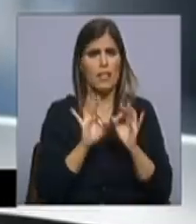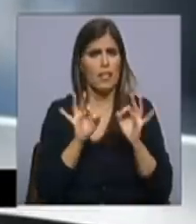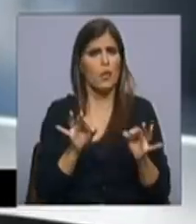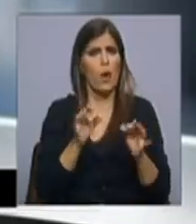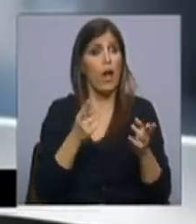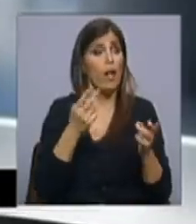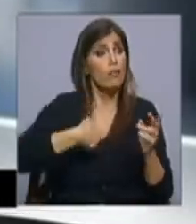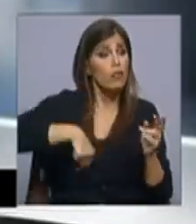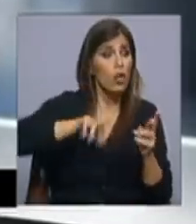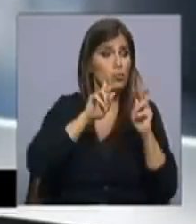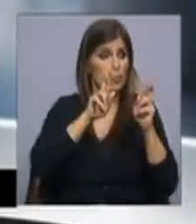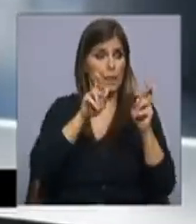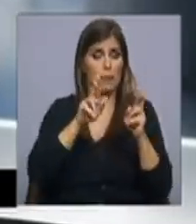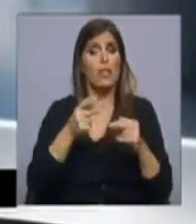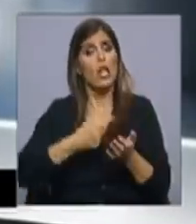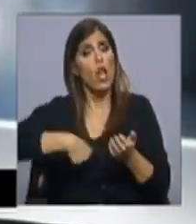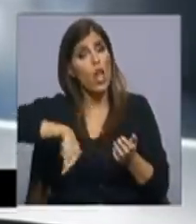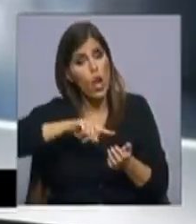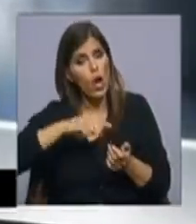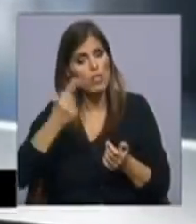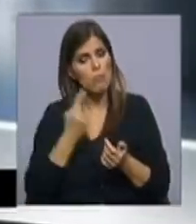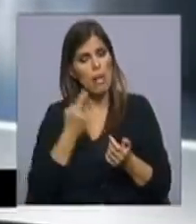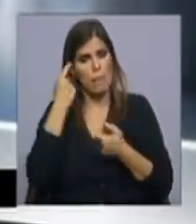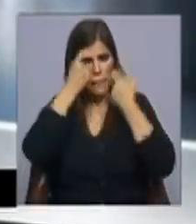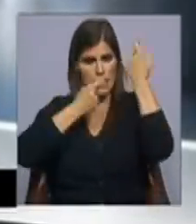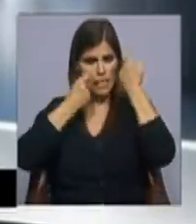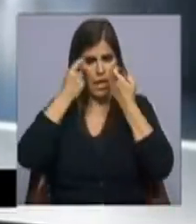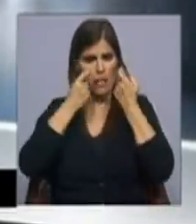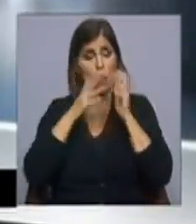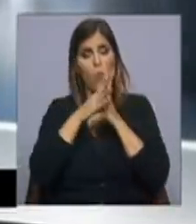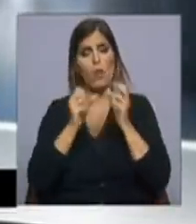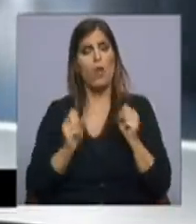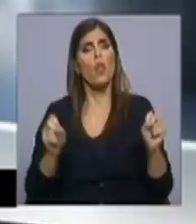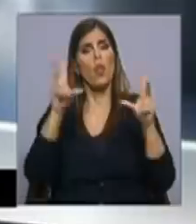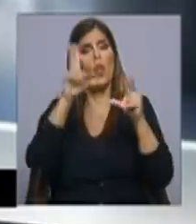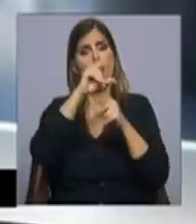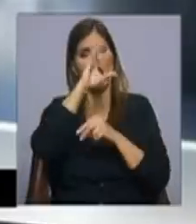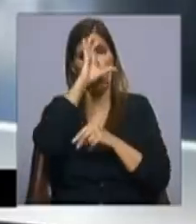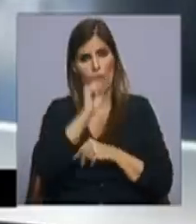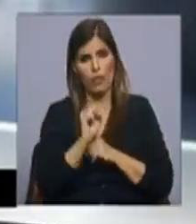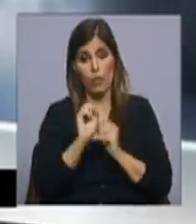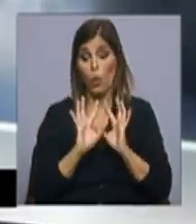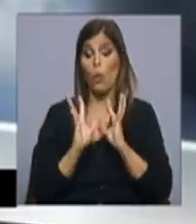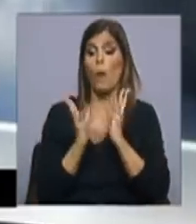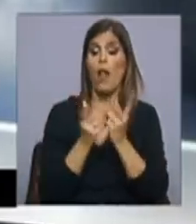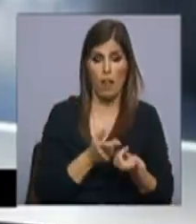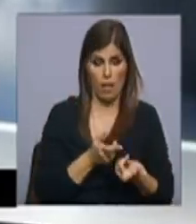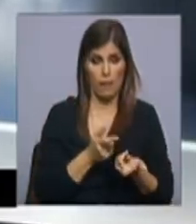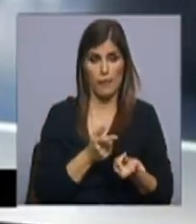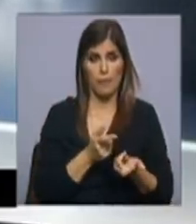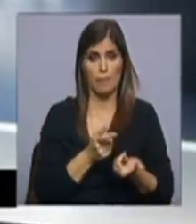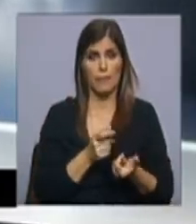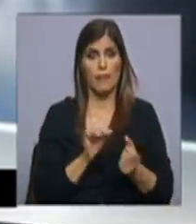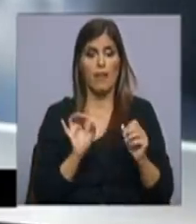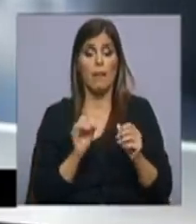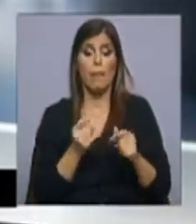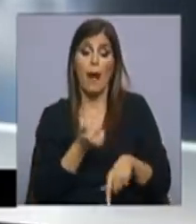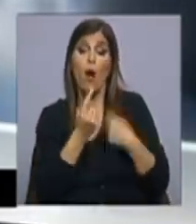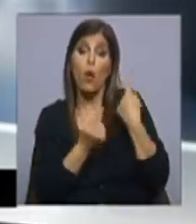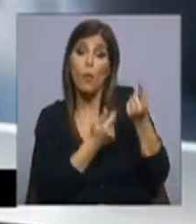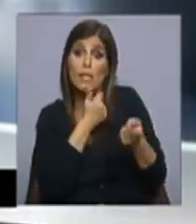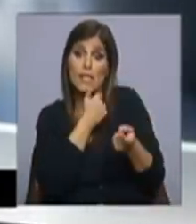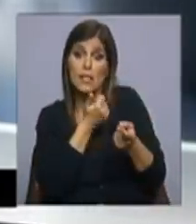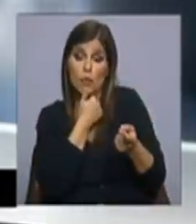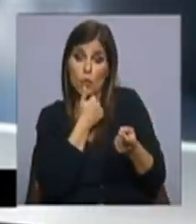Então, nós precisamos pensar um novo modelo de governança global para que determinadas decisões